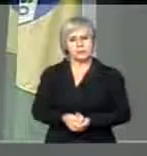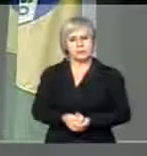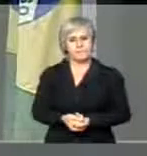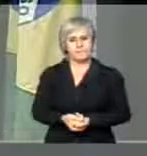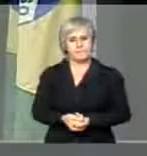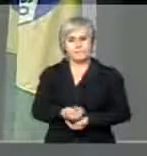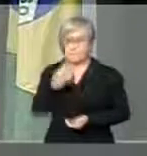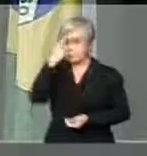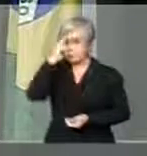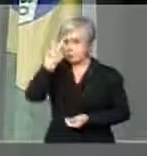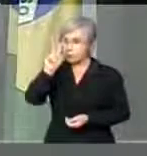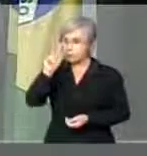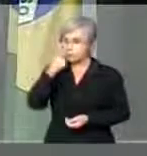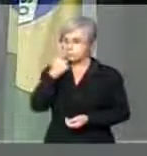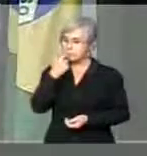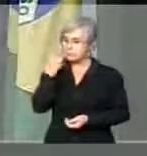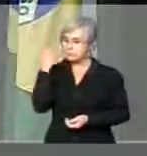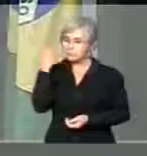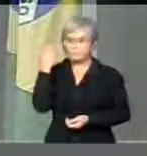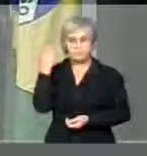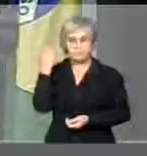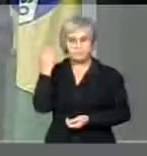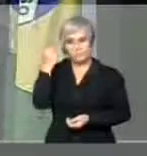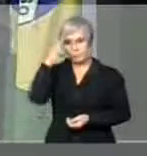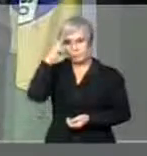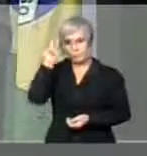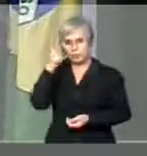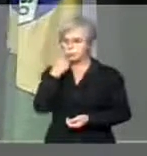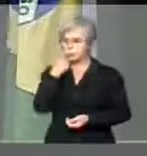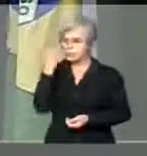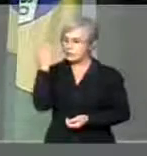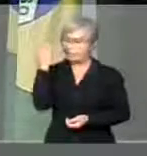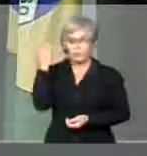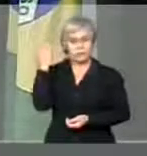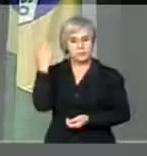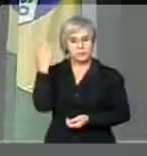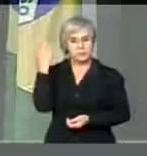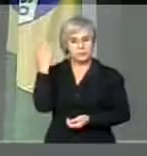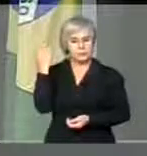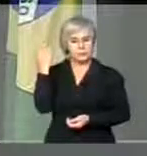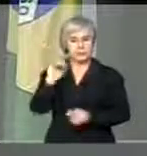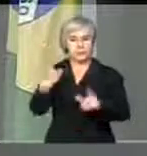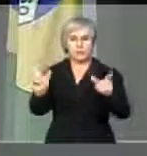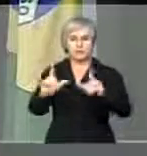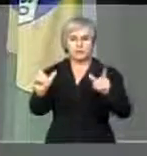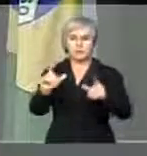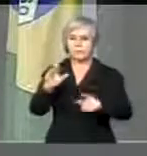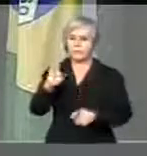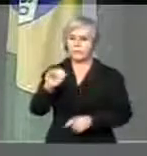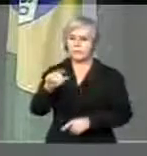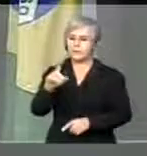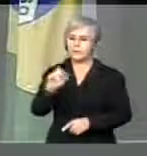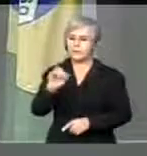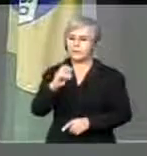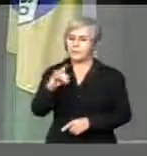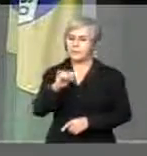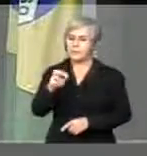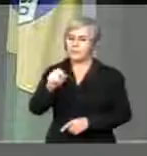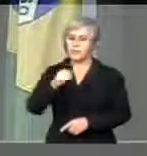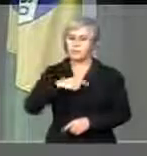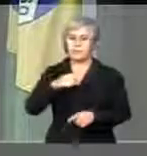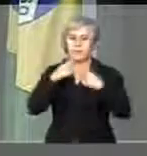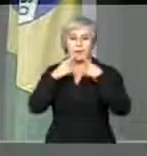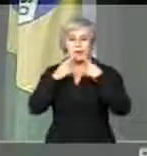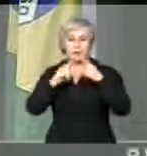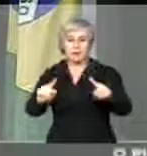2 dias atrás, senhor presidente, caro colega Mauro Pereira, na TV Bandeirantes fez uma grave denúncia